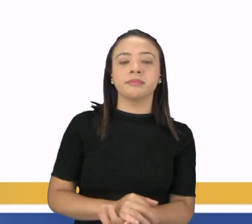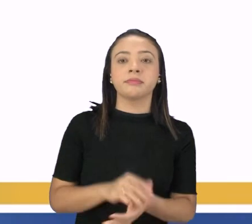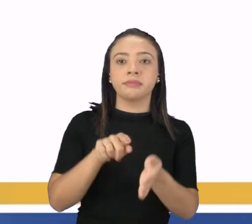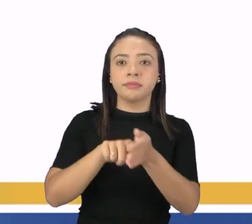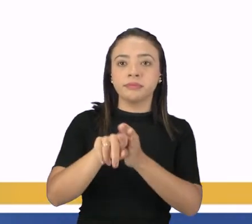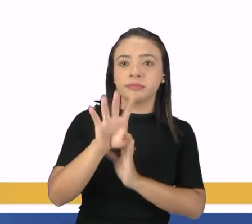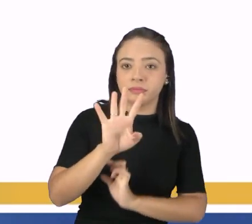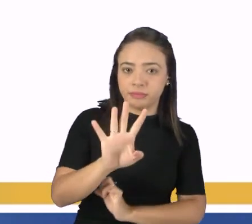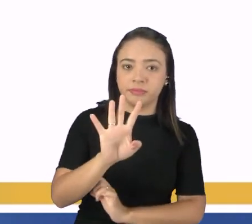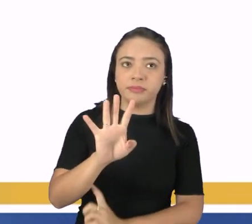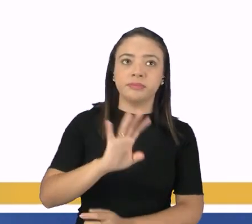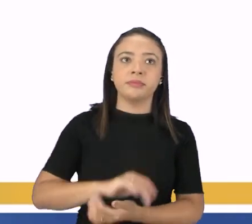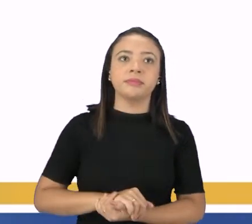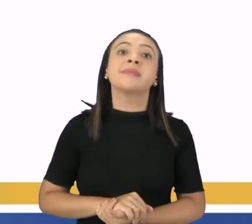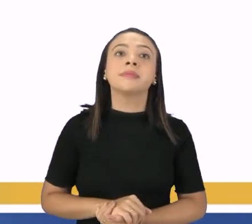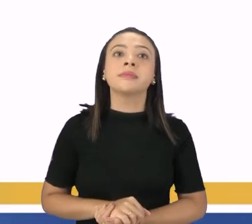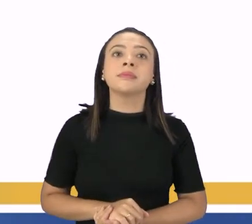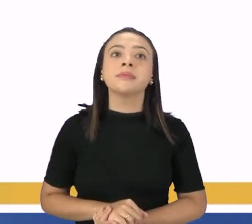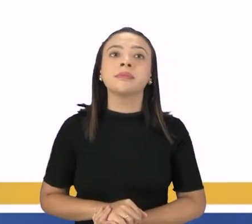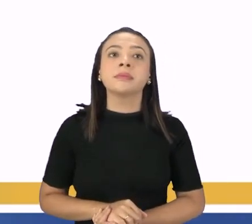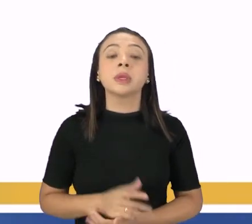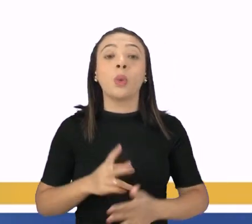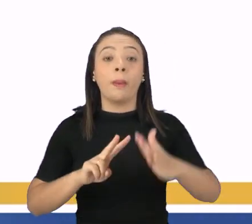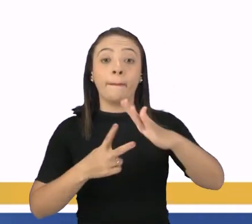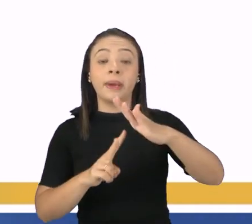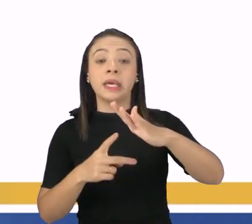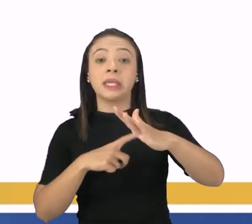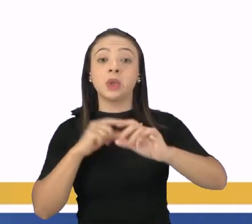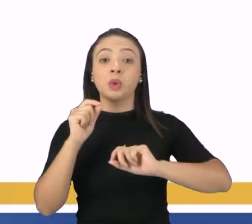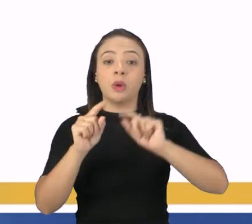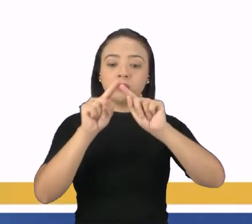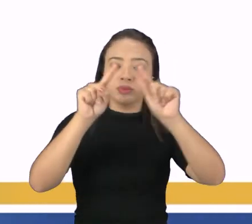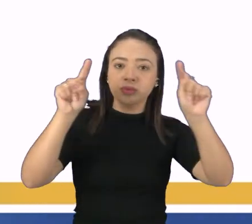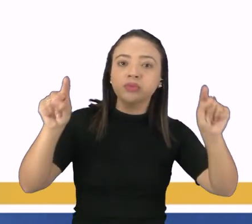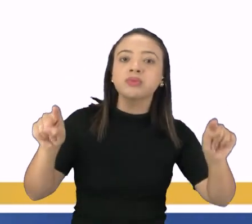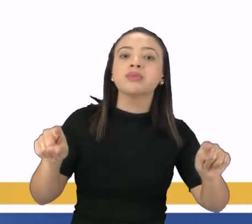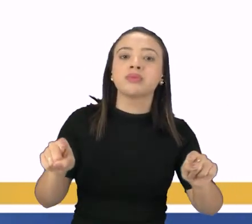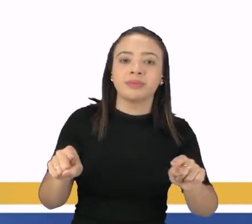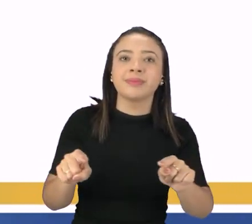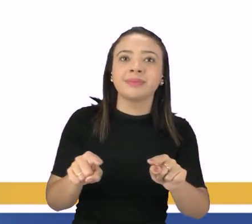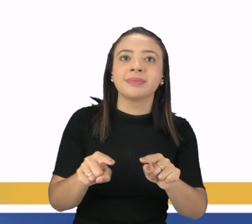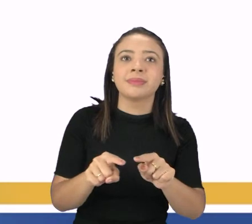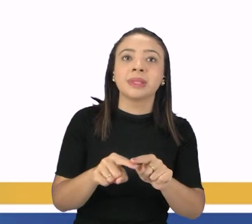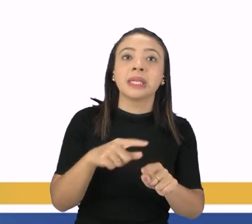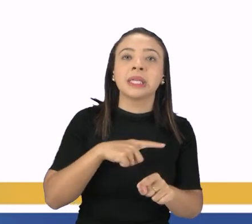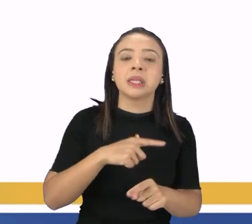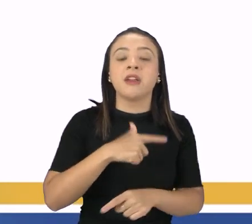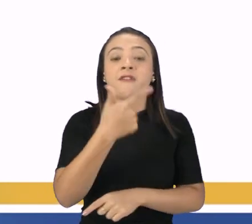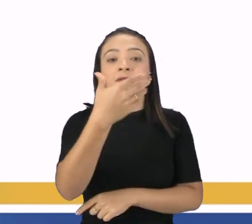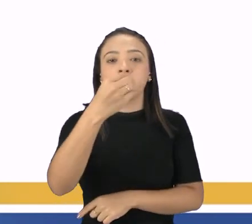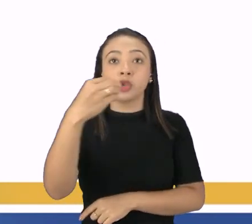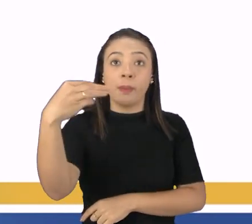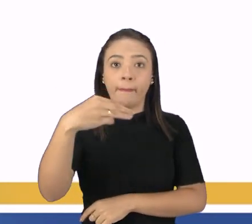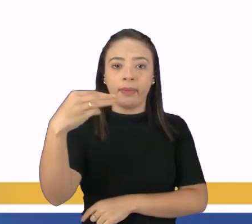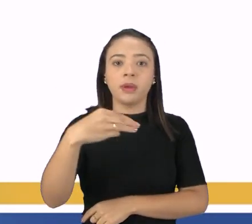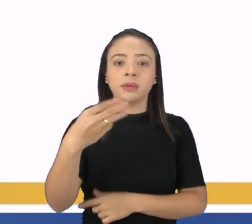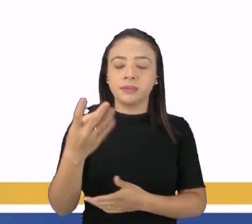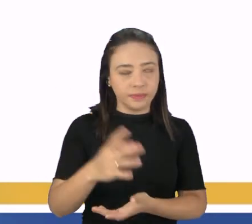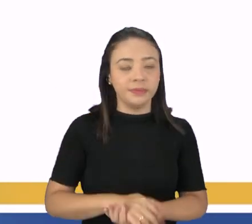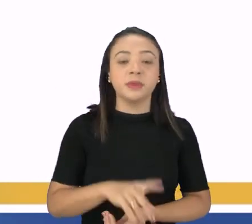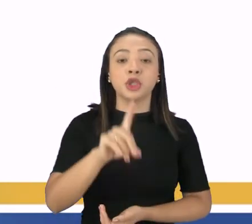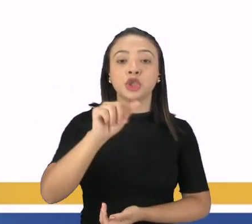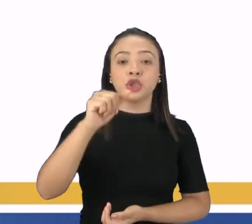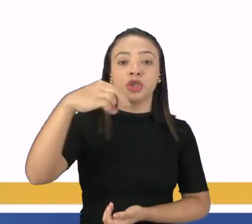exercício de número 4. Uma praça tem formato circular, medindo 20 metros de diâmetro.